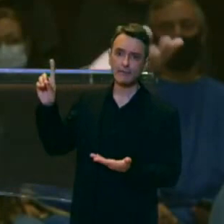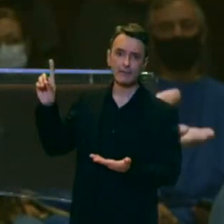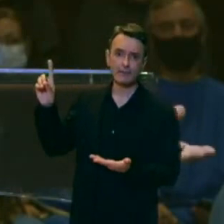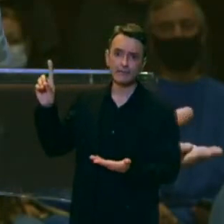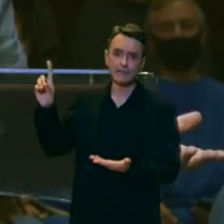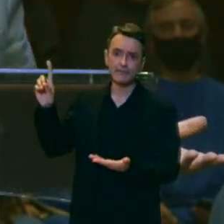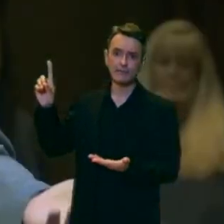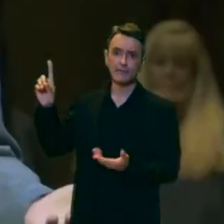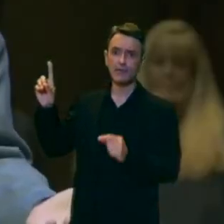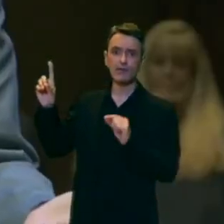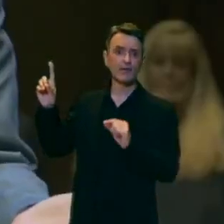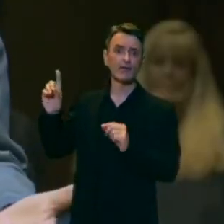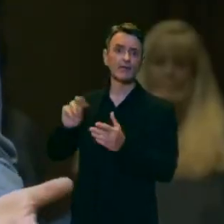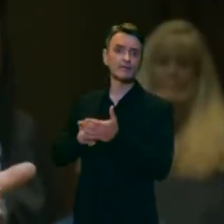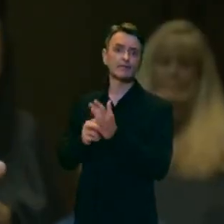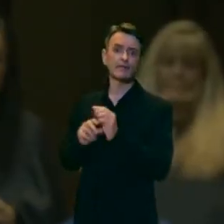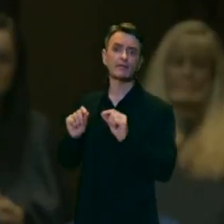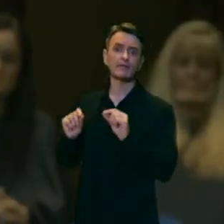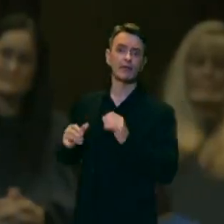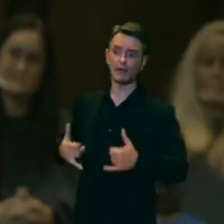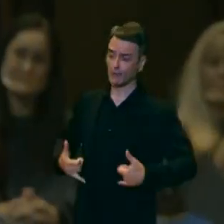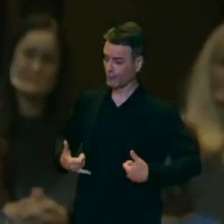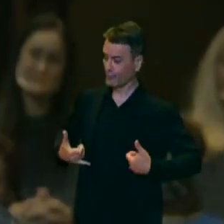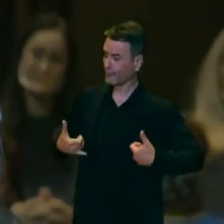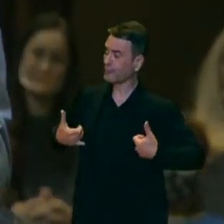Isso é orgulho.